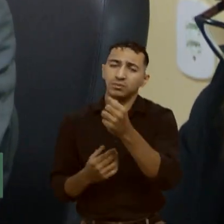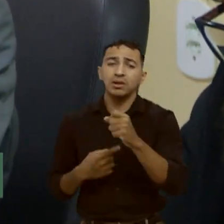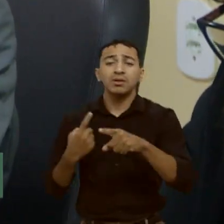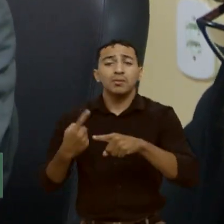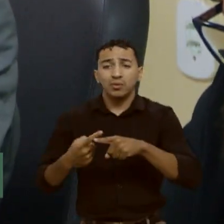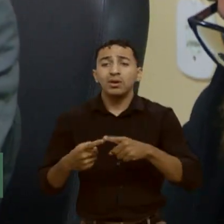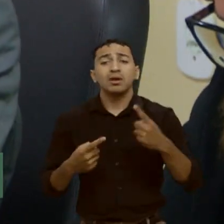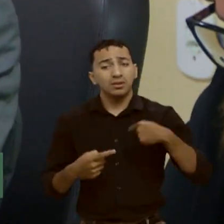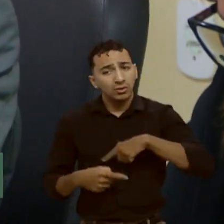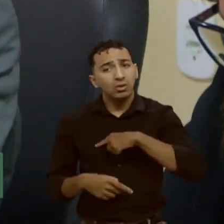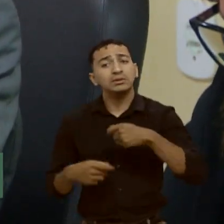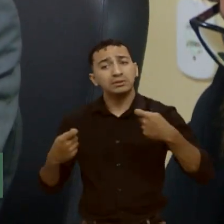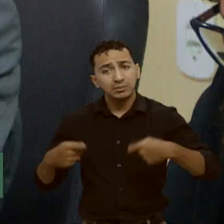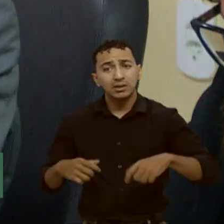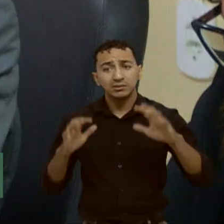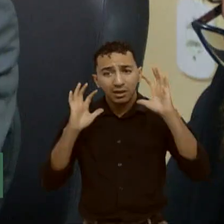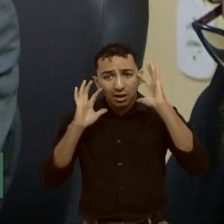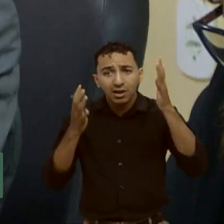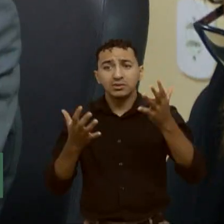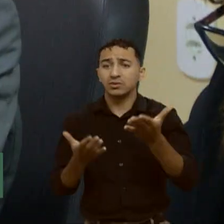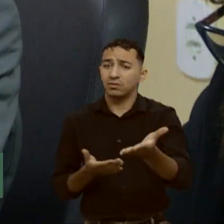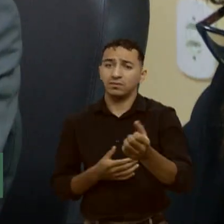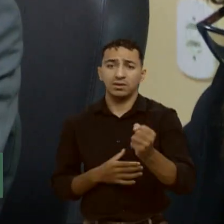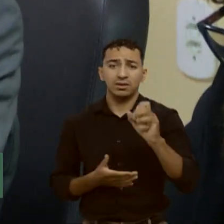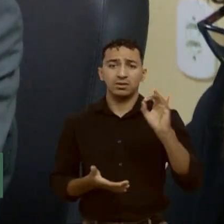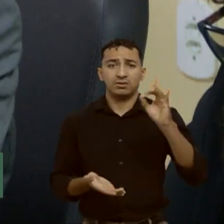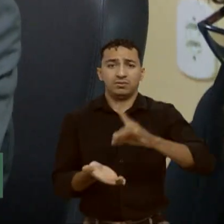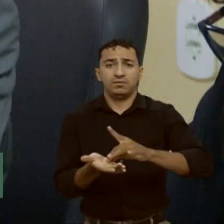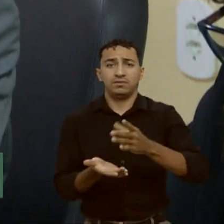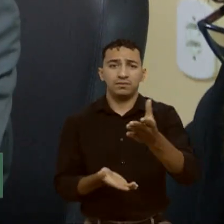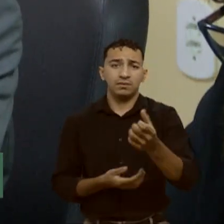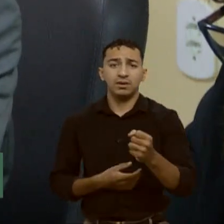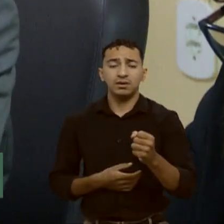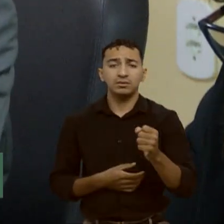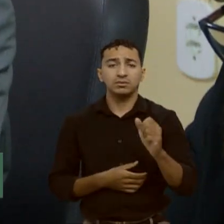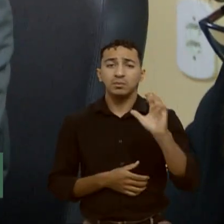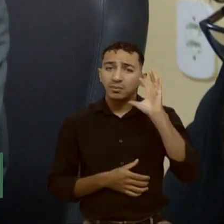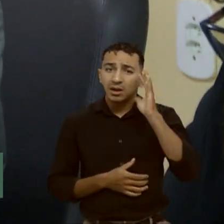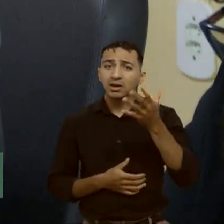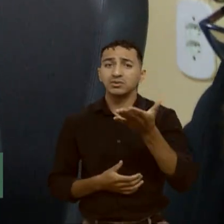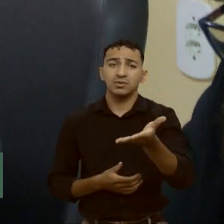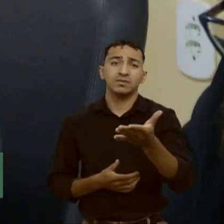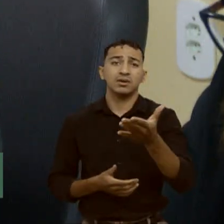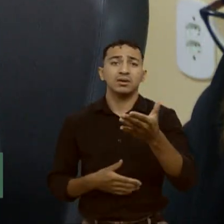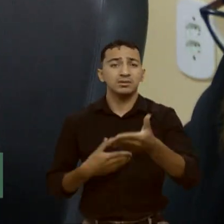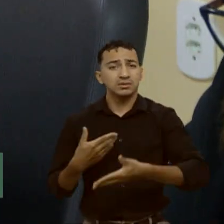sociedade. Uma solução efetiva para acabarmos com esse processo de